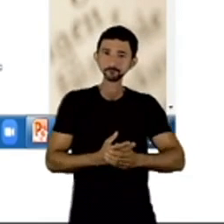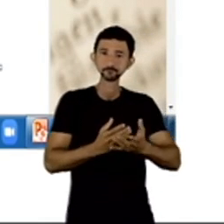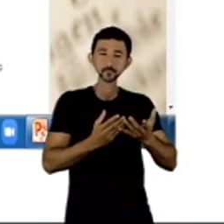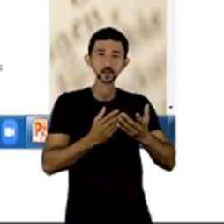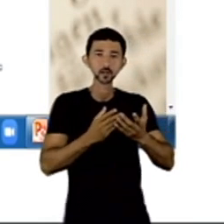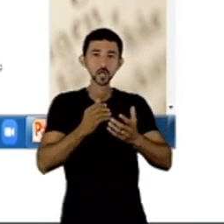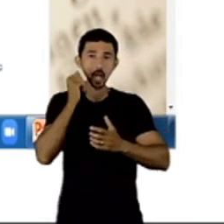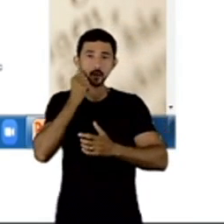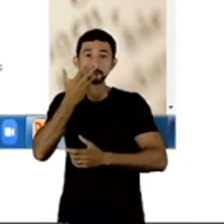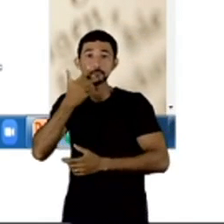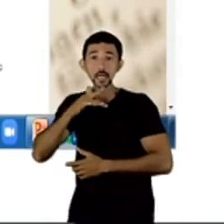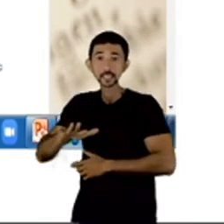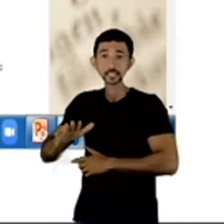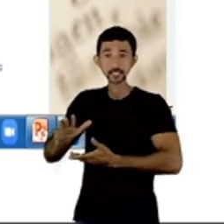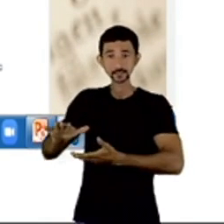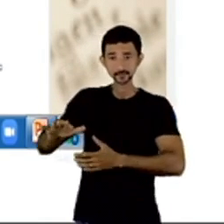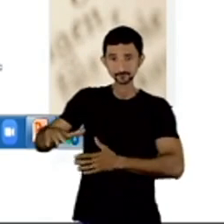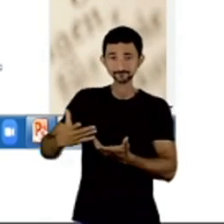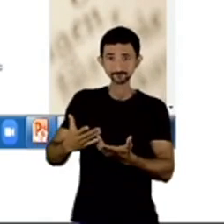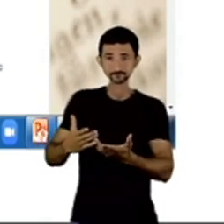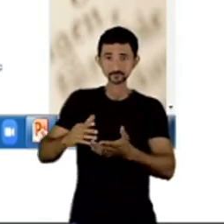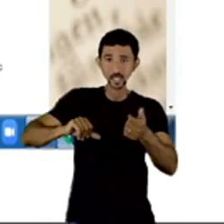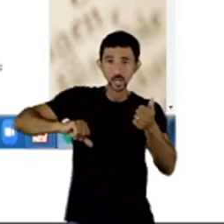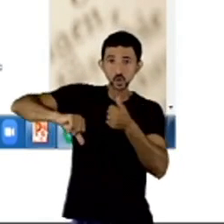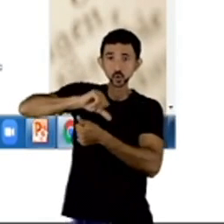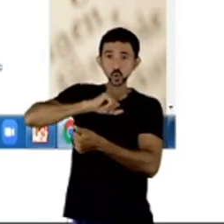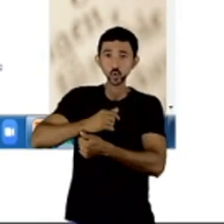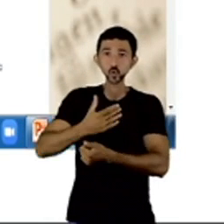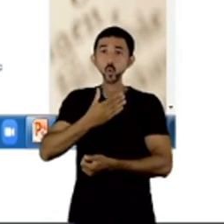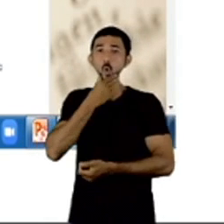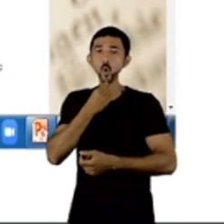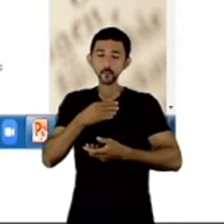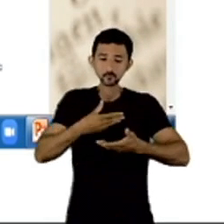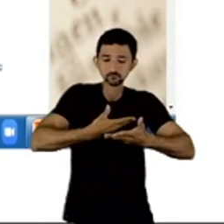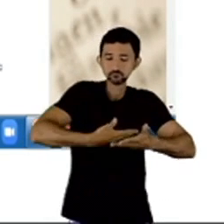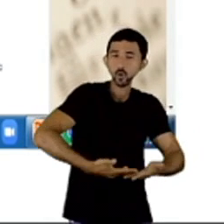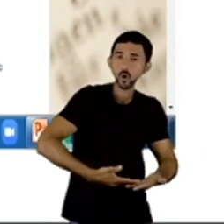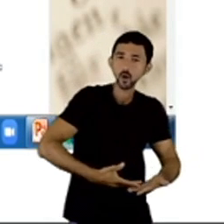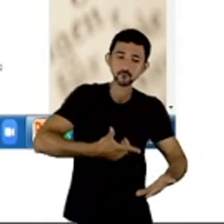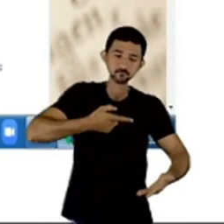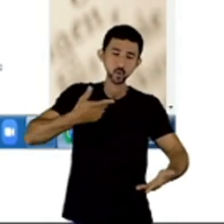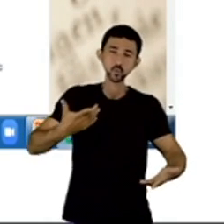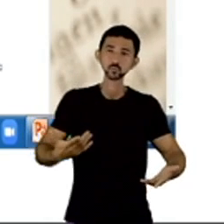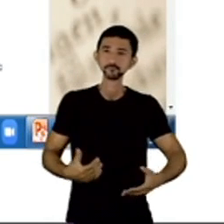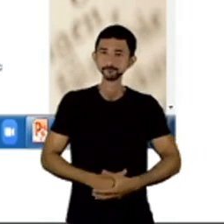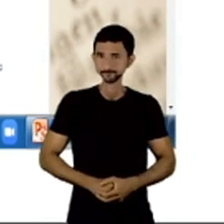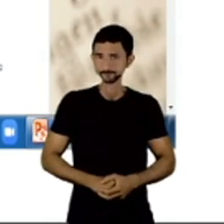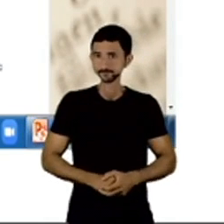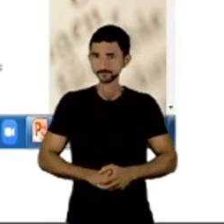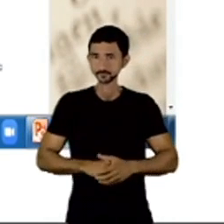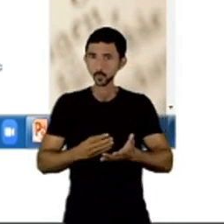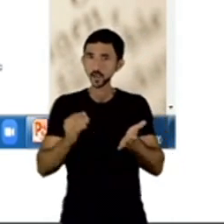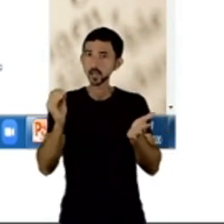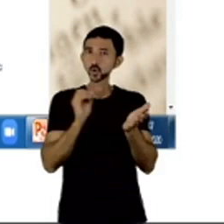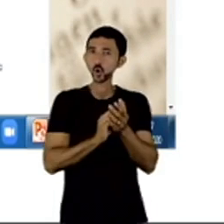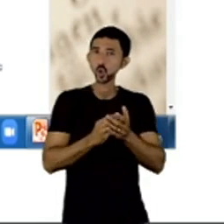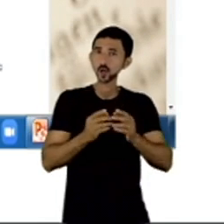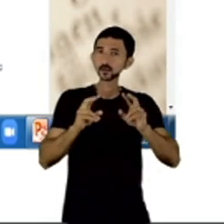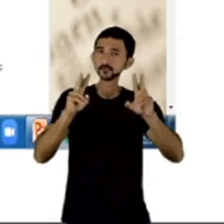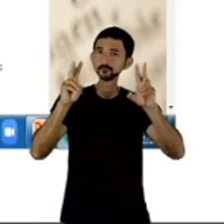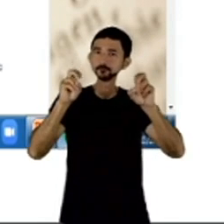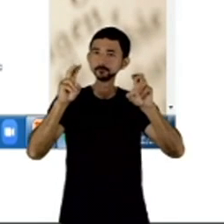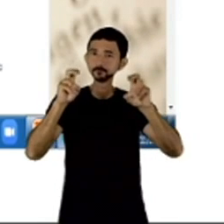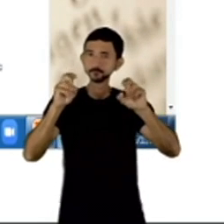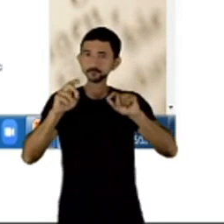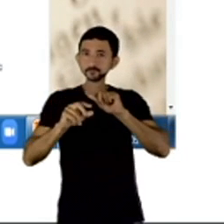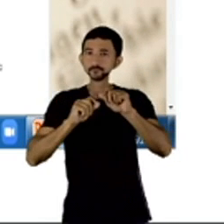Batman, deu lugar a um homem, né, baleado e estirado no chão. A forma como ele emprega a palavra no título, veja